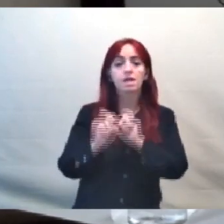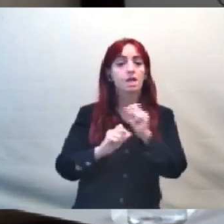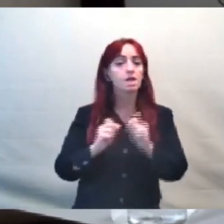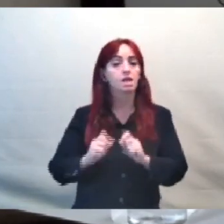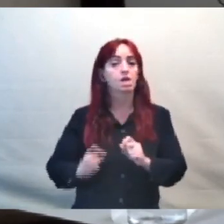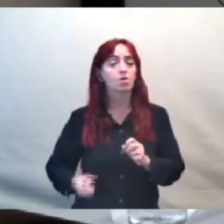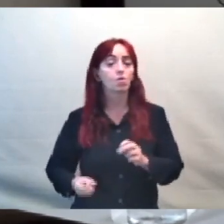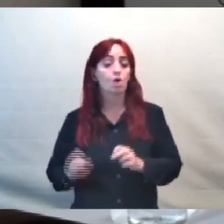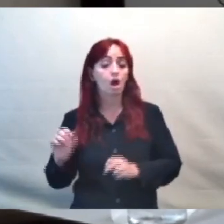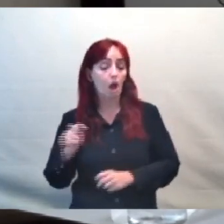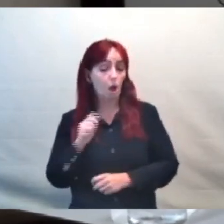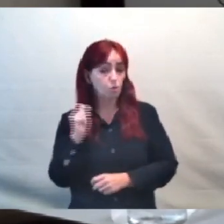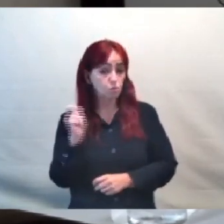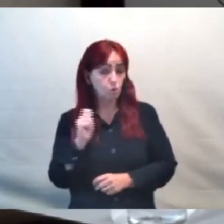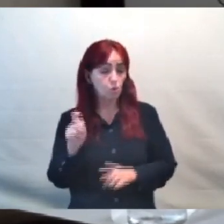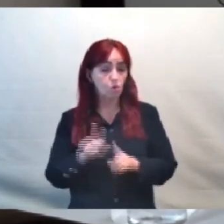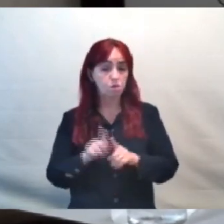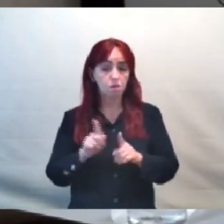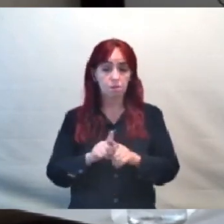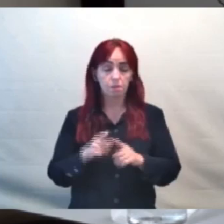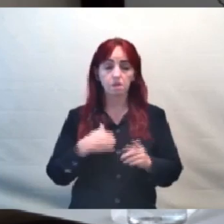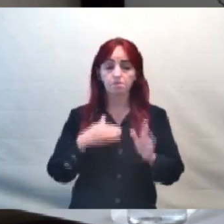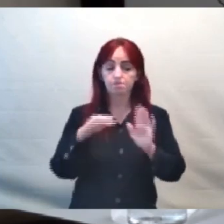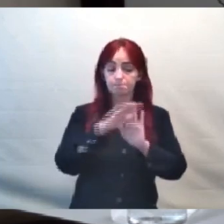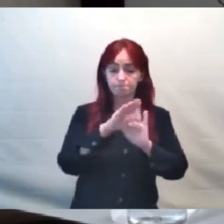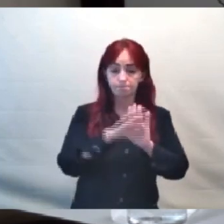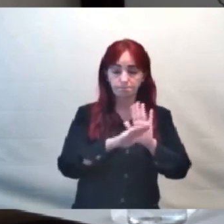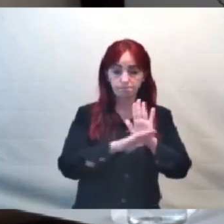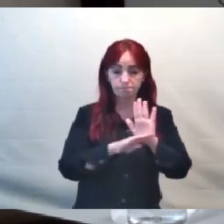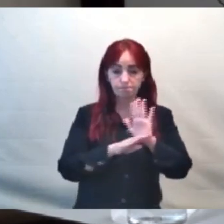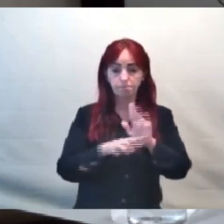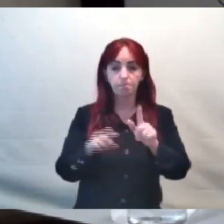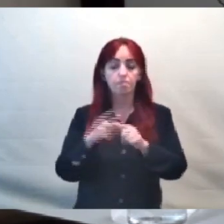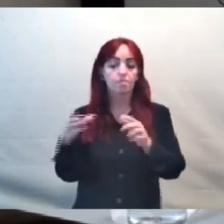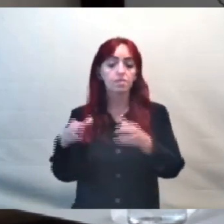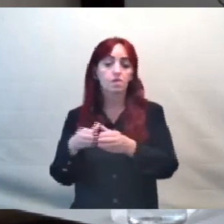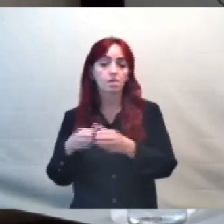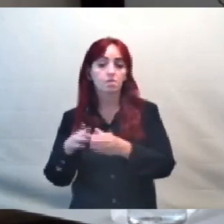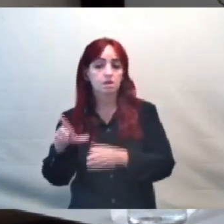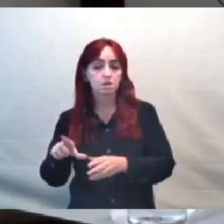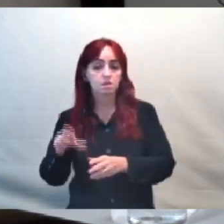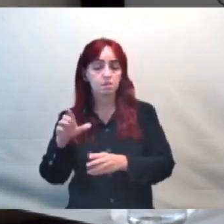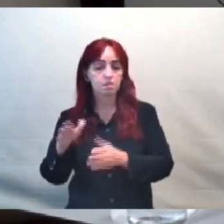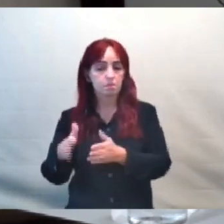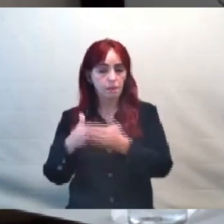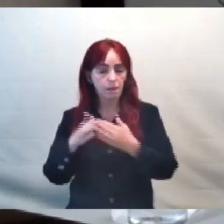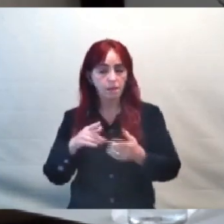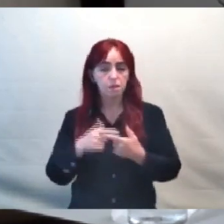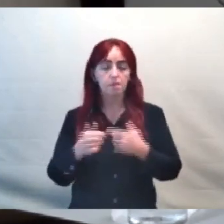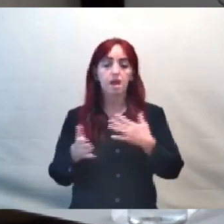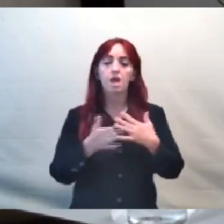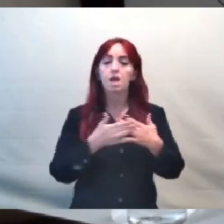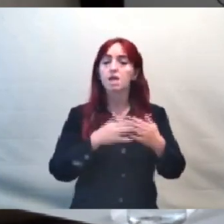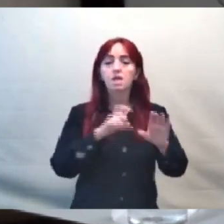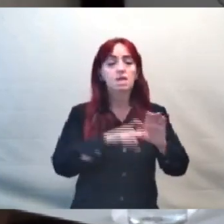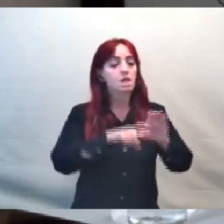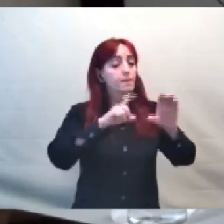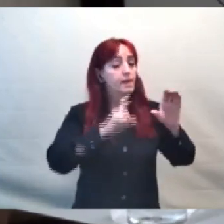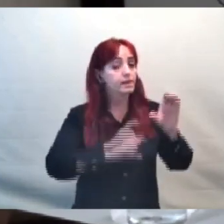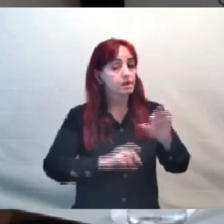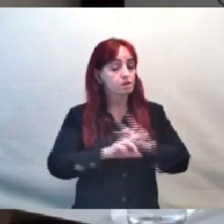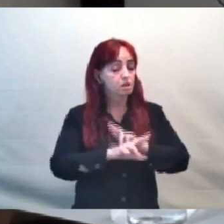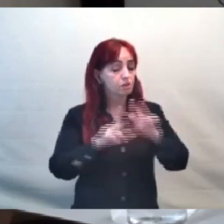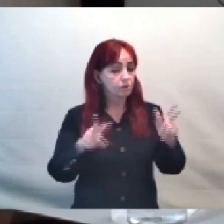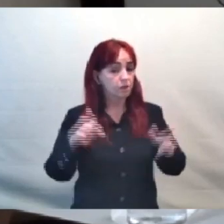e bancadas assim o solicitam, e, independente das diferenças de quem acha isso ou que acha aquilo, o plenário é o lugar dessa